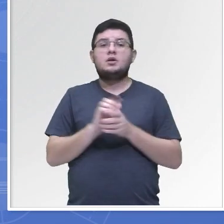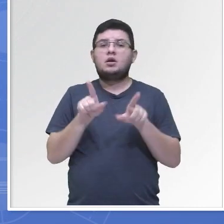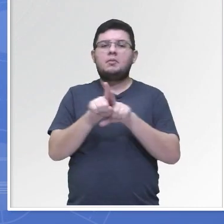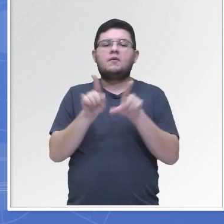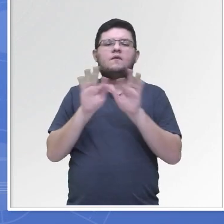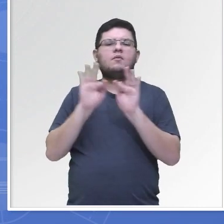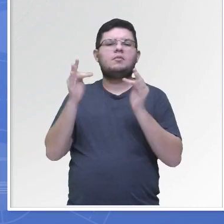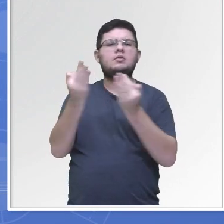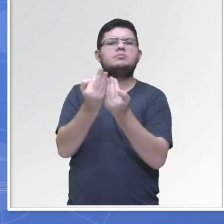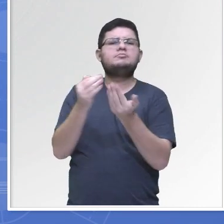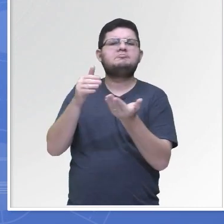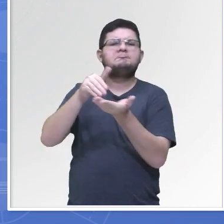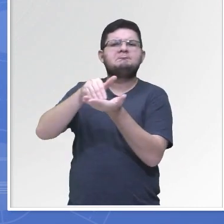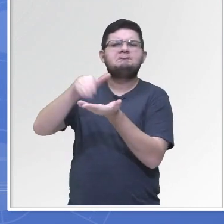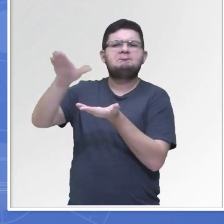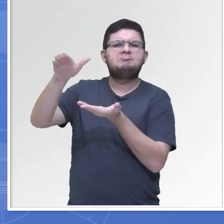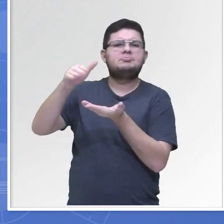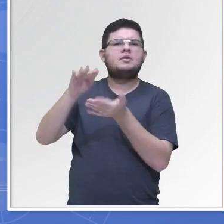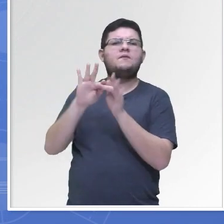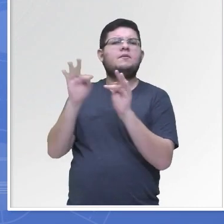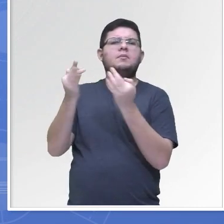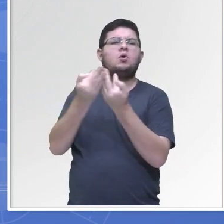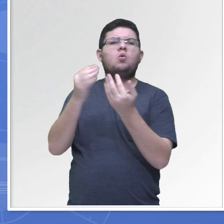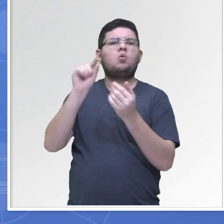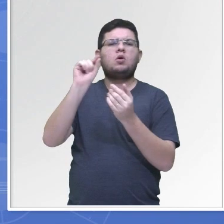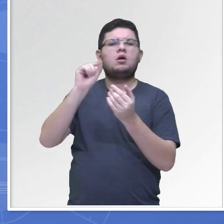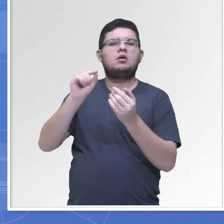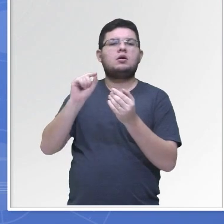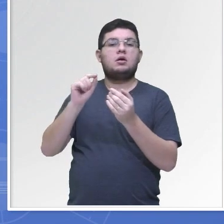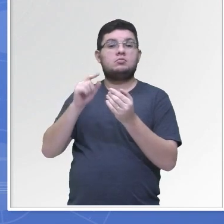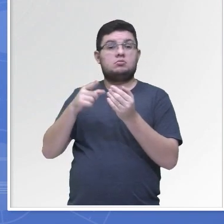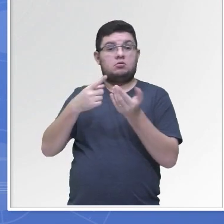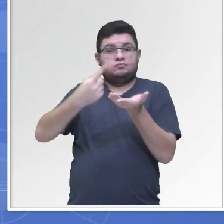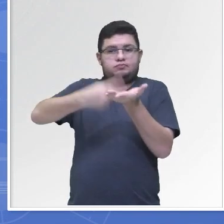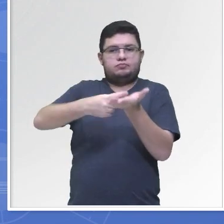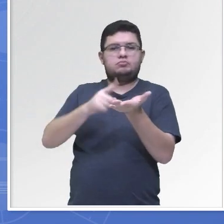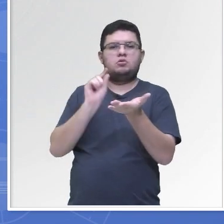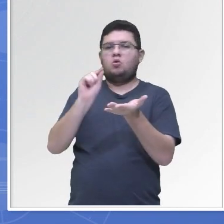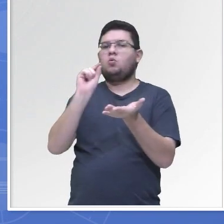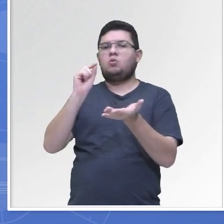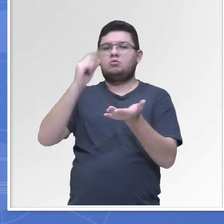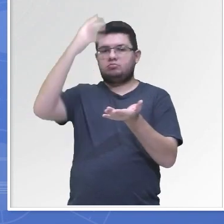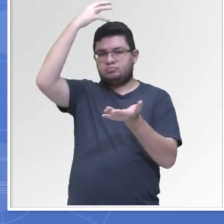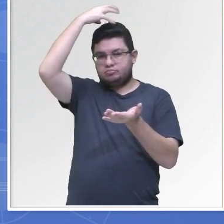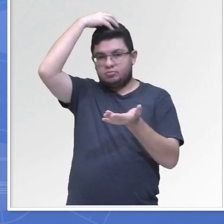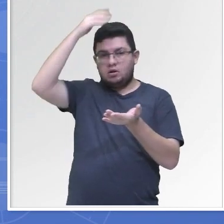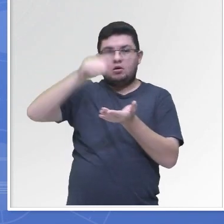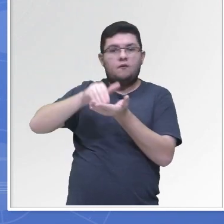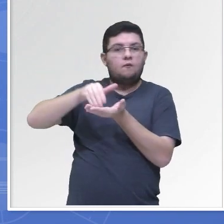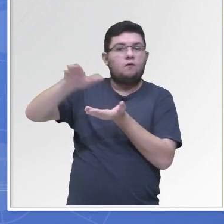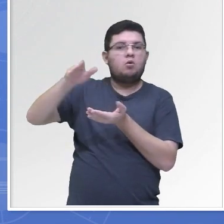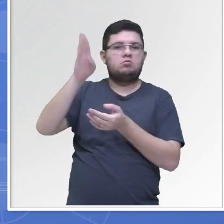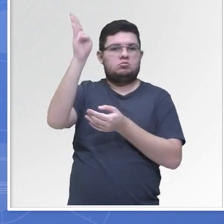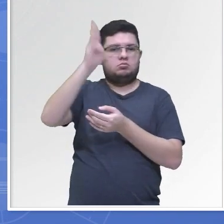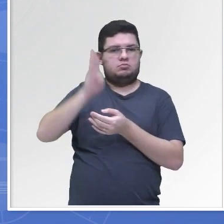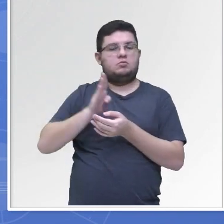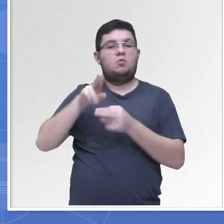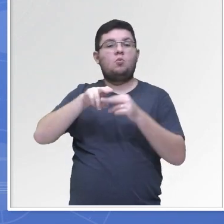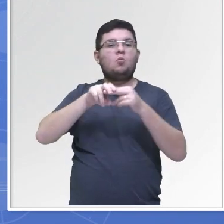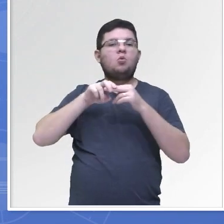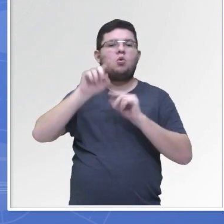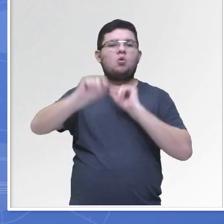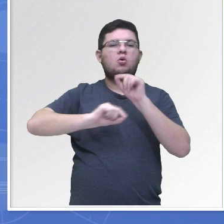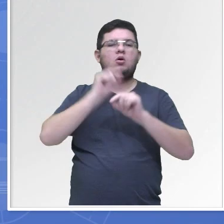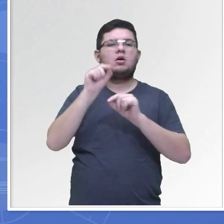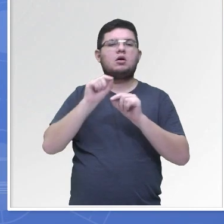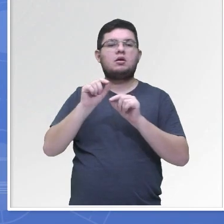num curto prazo com toda a sua família para tirar essa ideia, essa referência. O ponto importante aí seria a